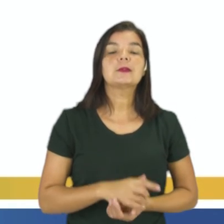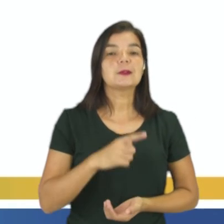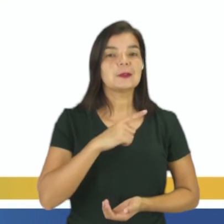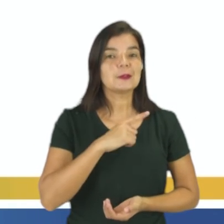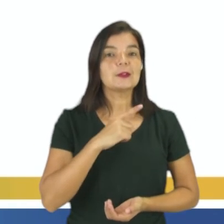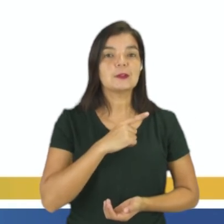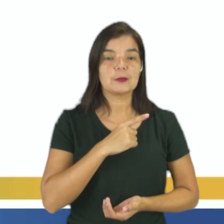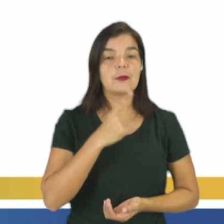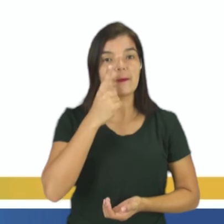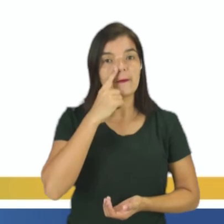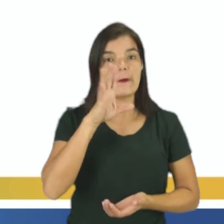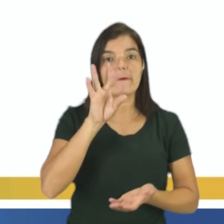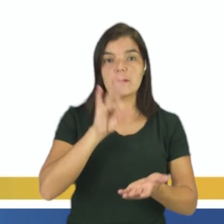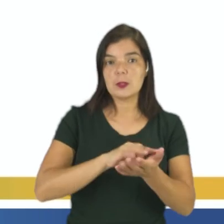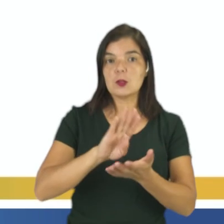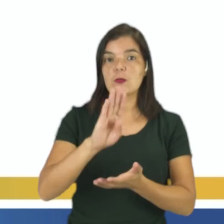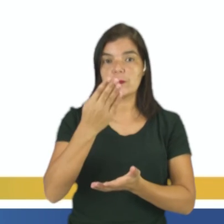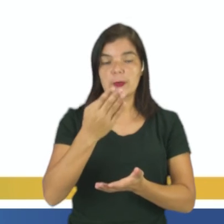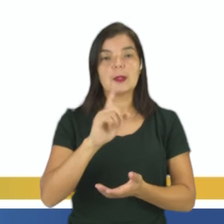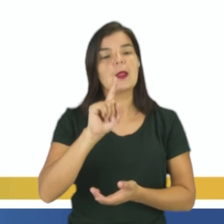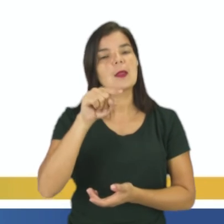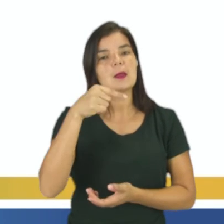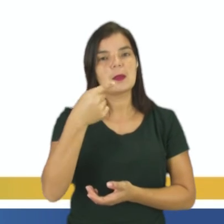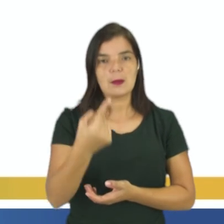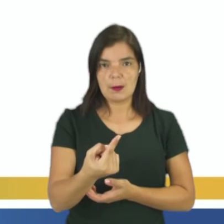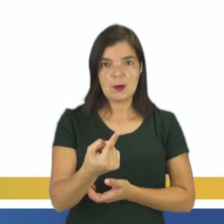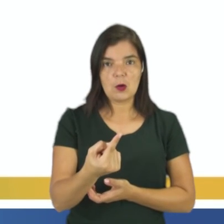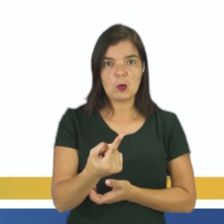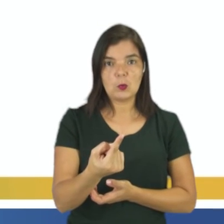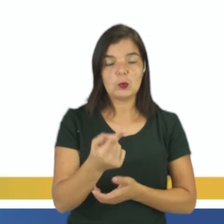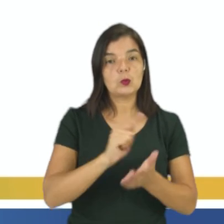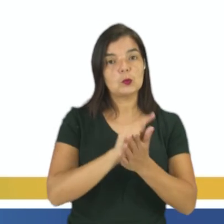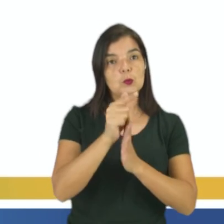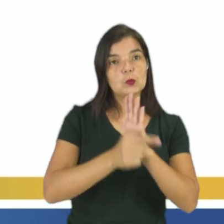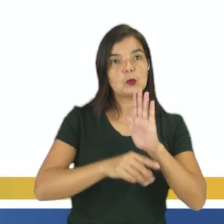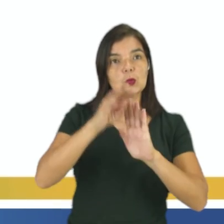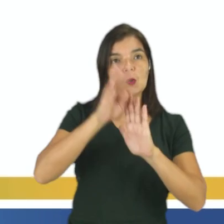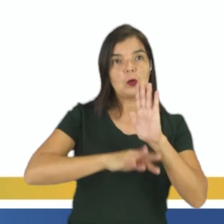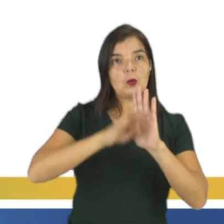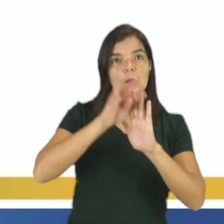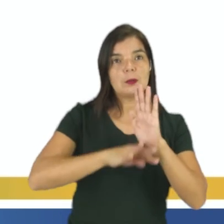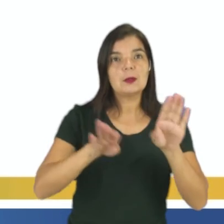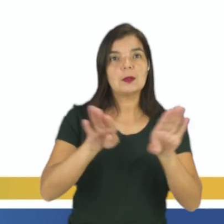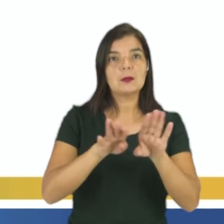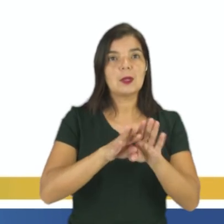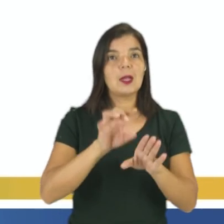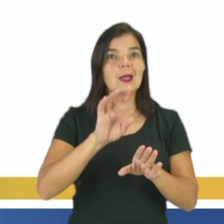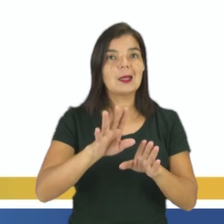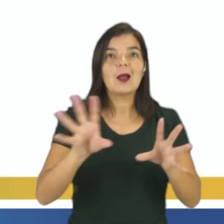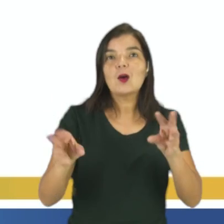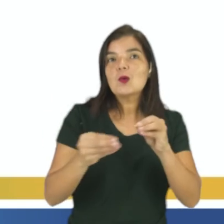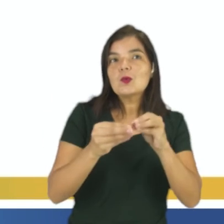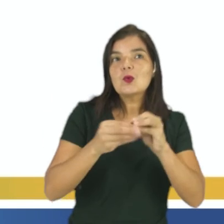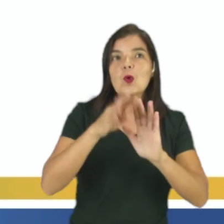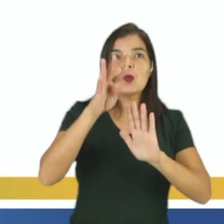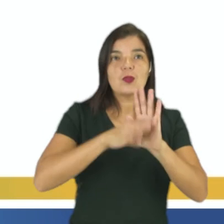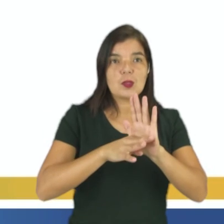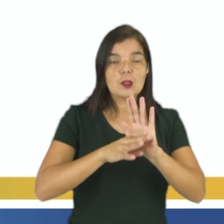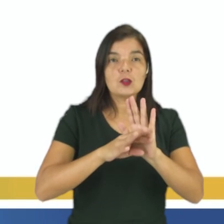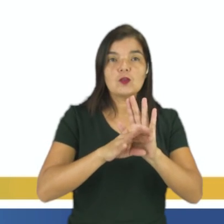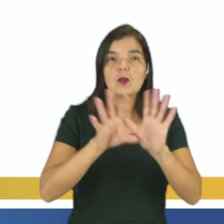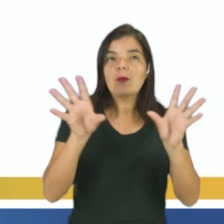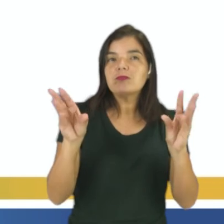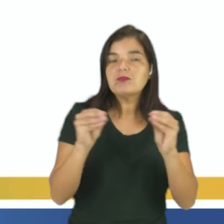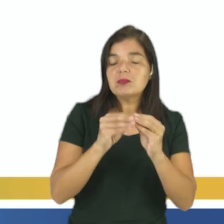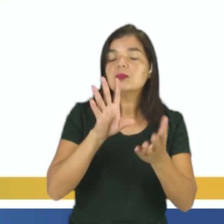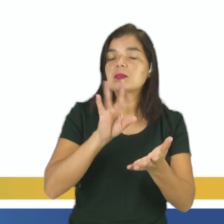gente vai julgar verdadeiro ou falso. Depois, como um gênero textual, uma resenha não é nada mais do que um texto em forma de